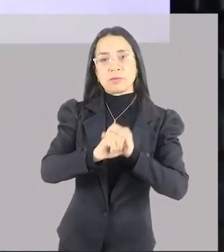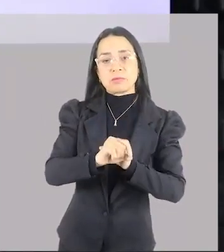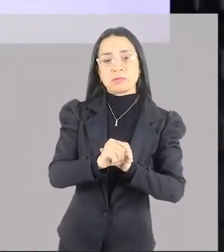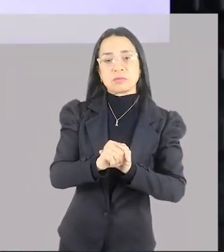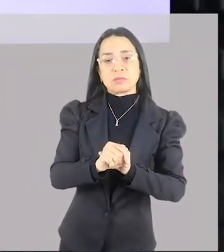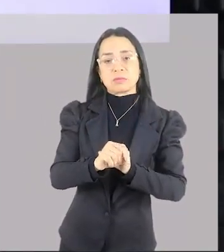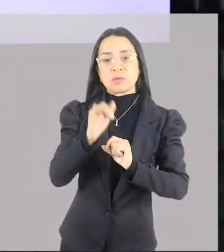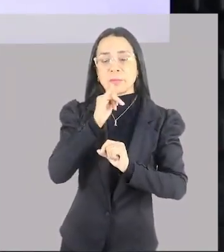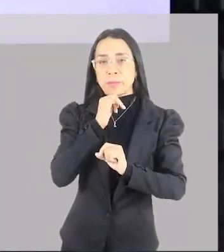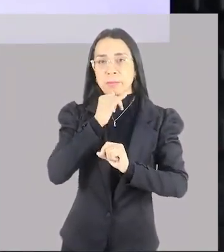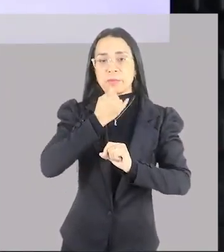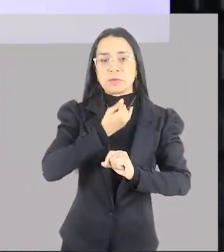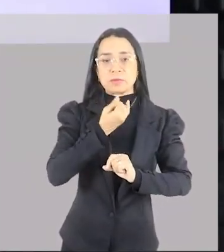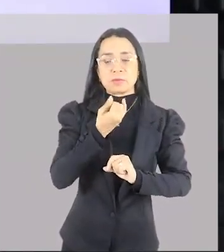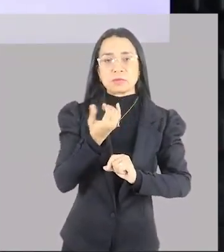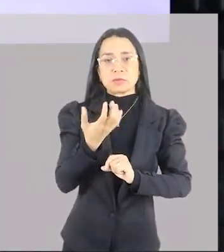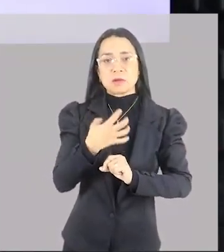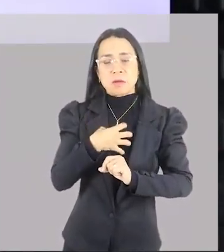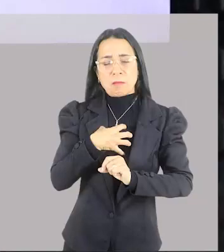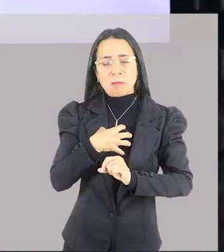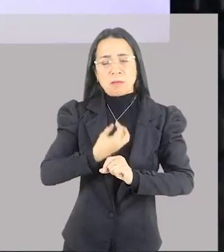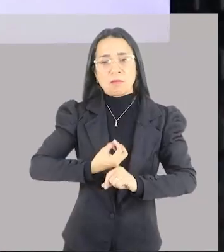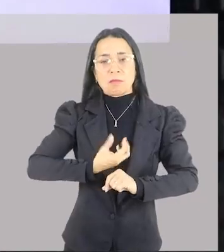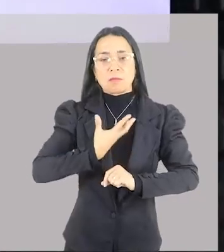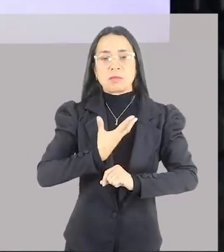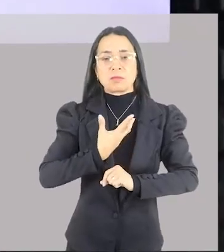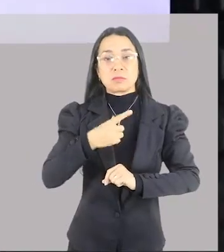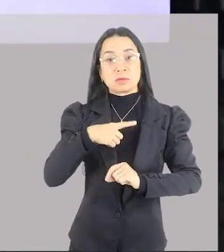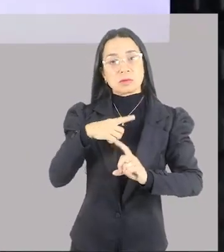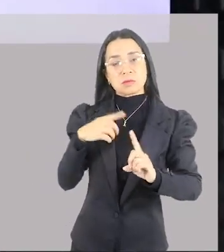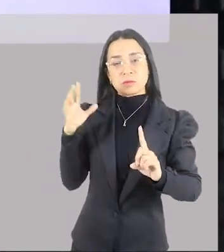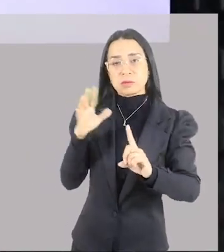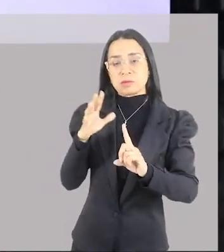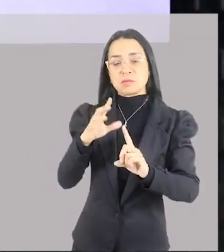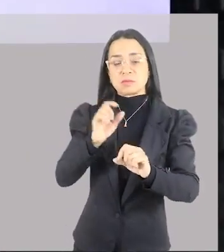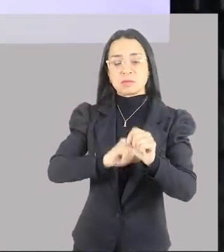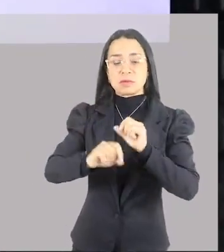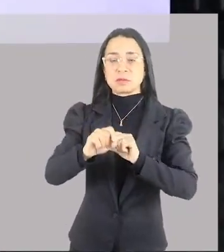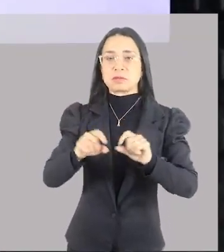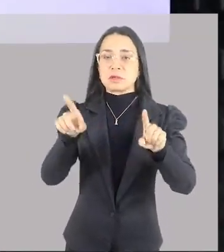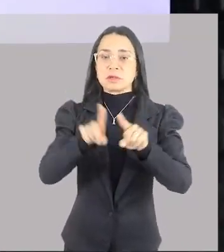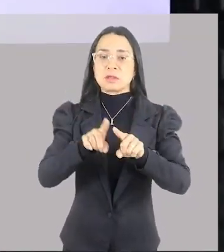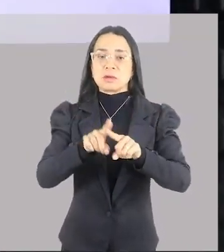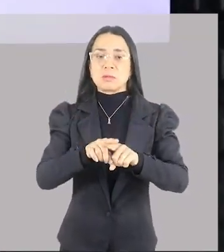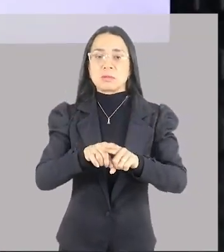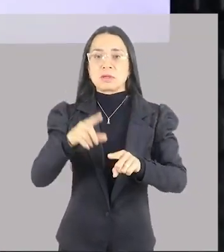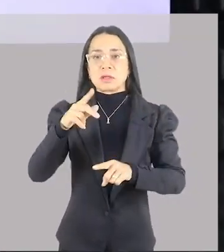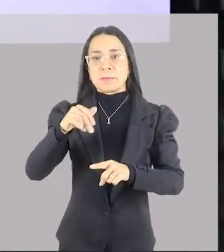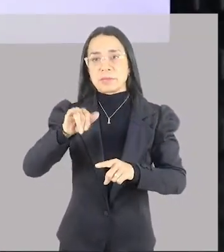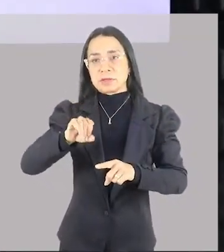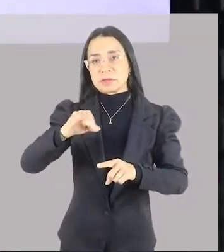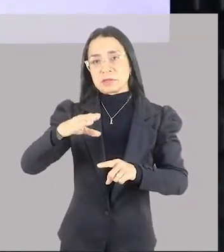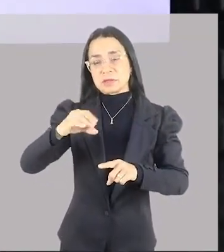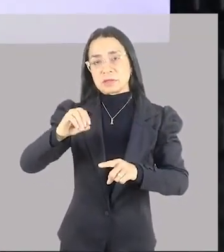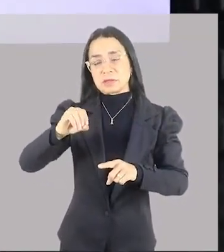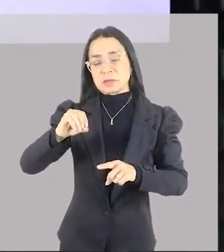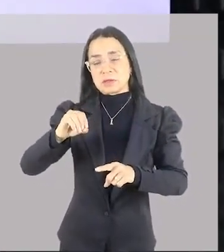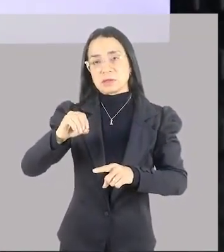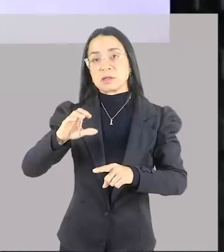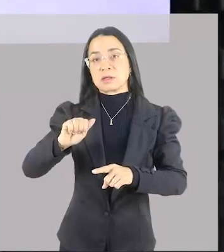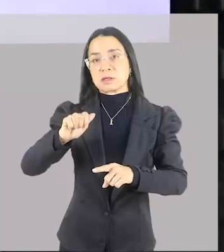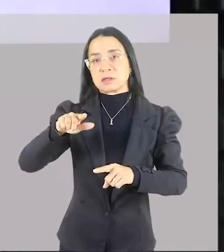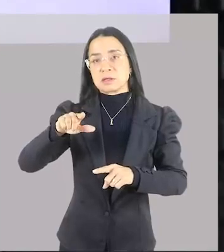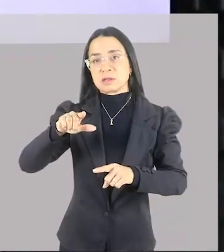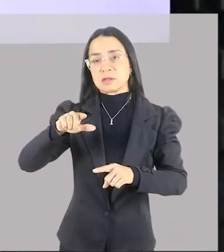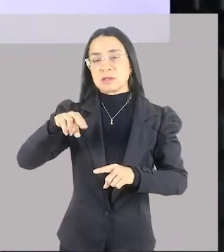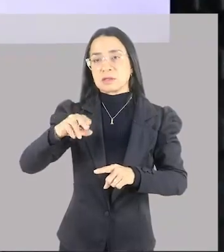emoções tristes, tá? Porque ele tem uma influência direta aí, até mesmo da psicanálise de Freud, né? Seria ali